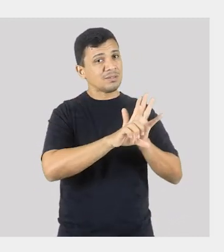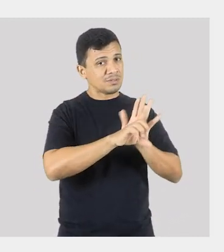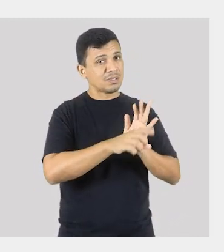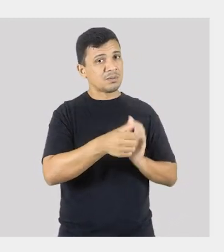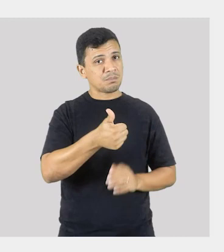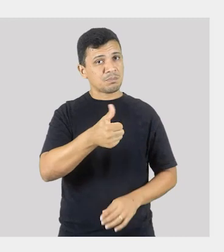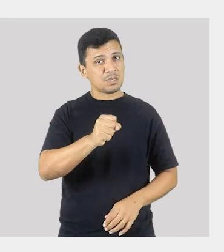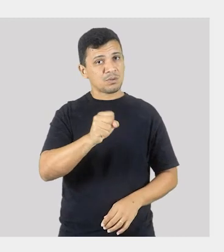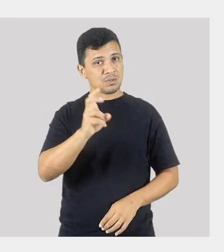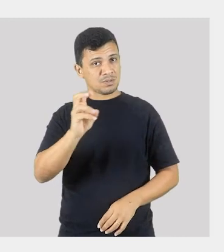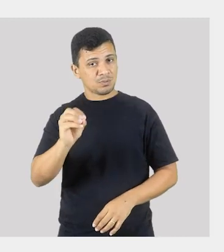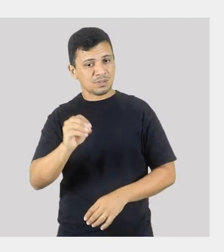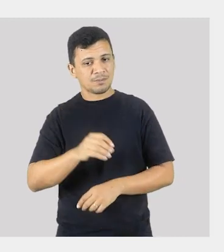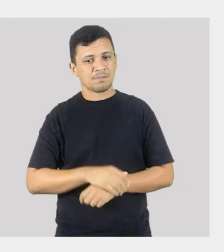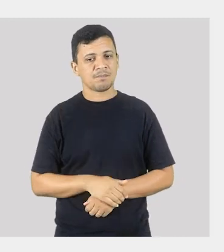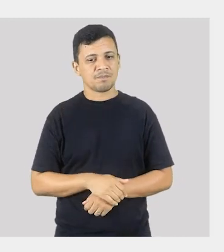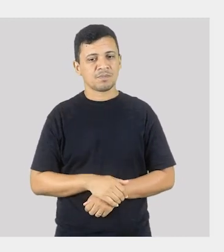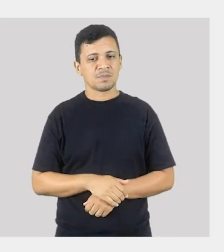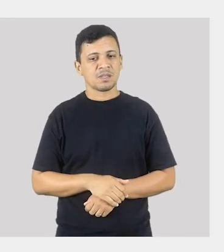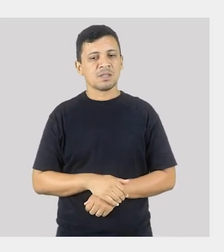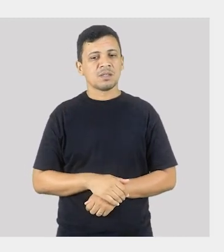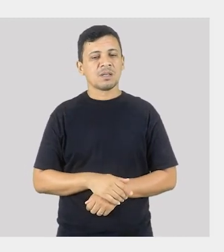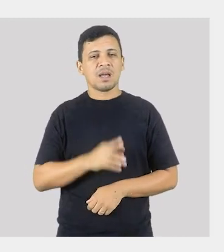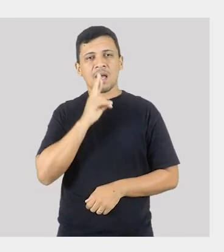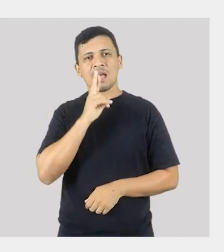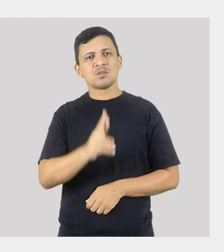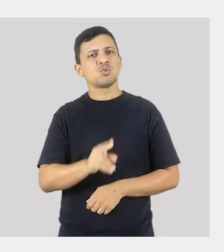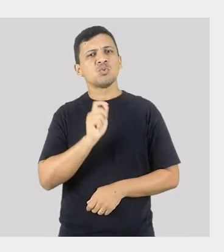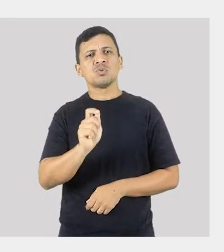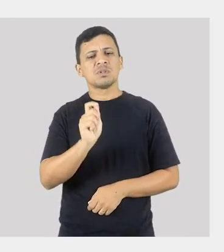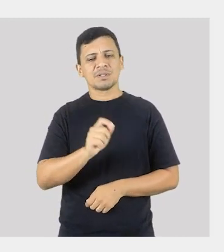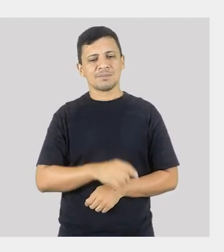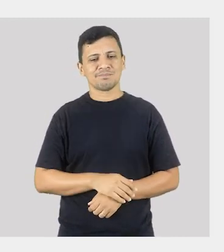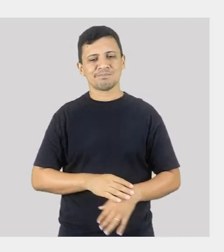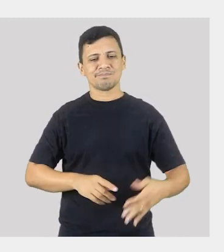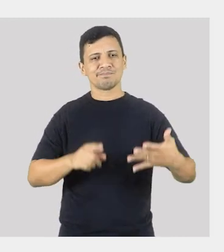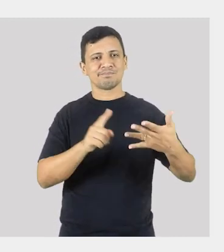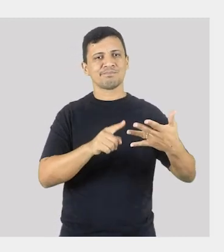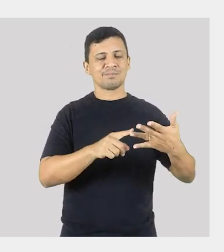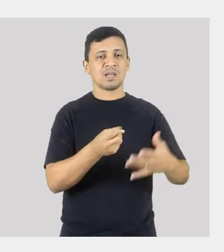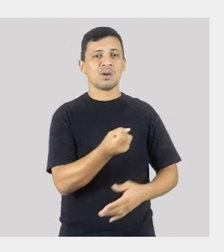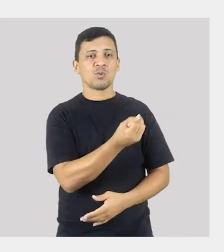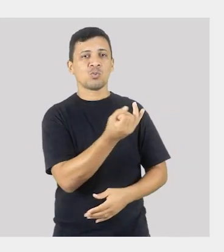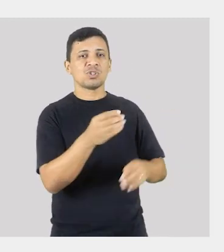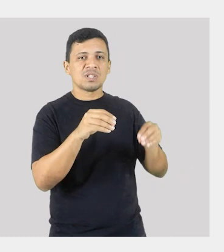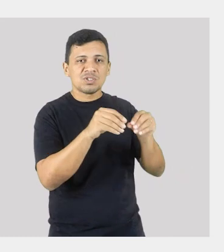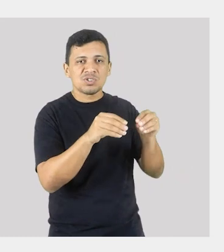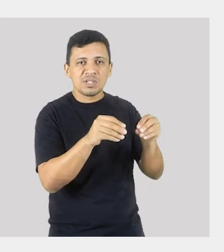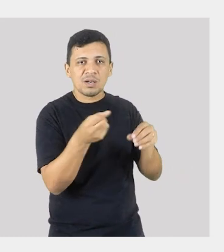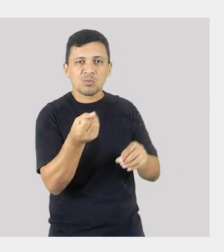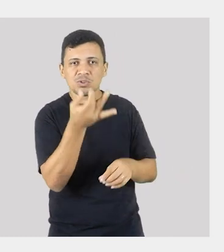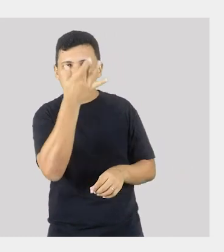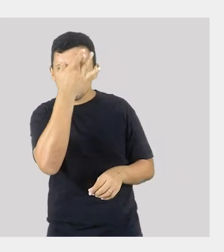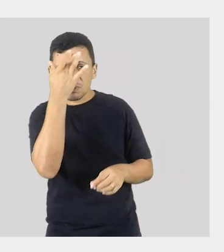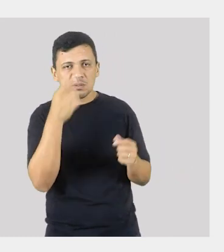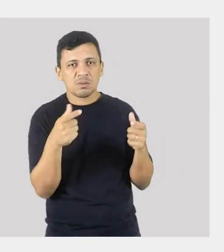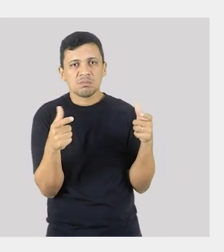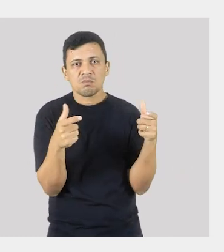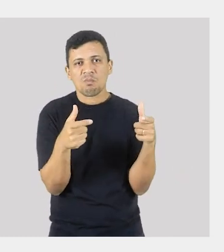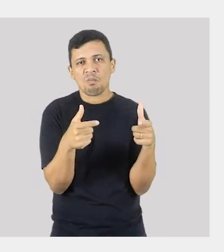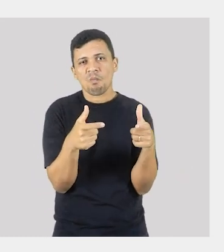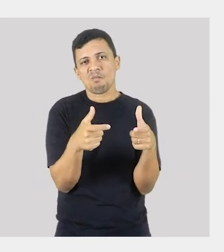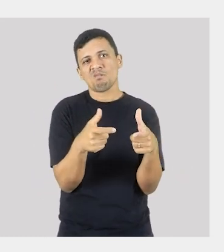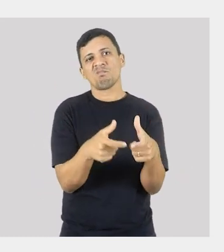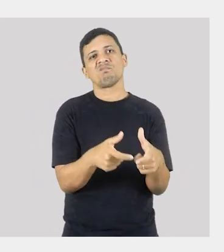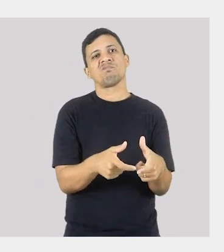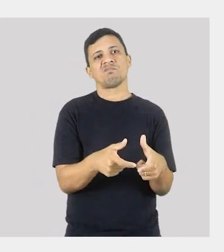1850, a lei de terra, abordado, resultou no quê? Na concentração da propriedade fundiária. Que nós consolidamos